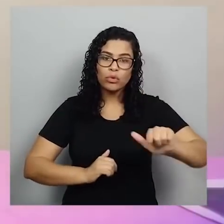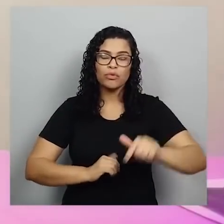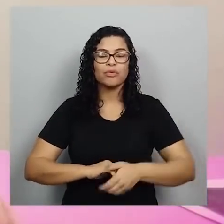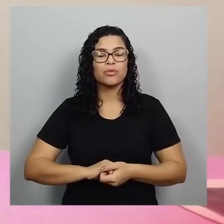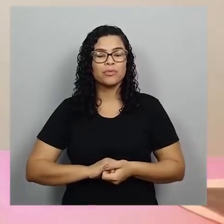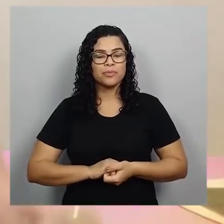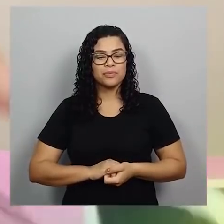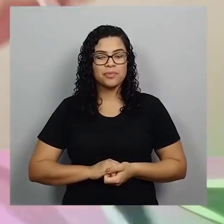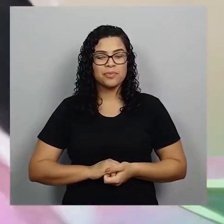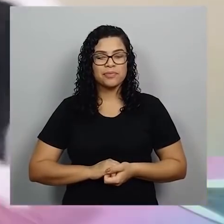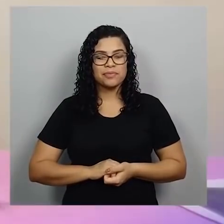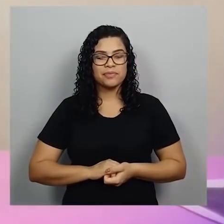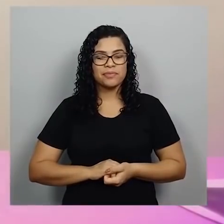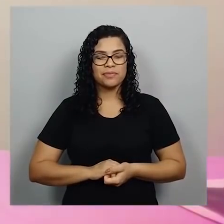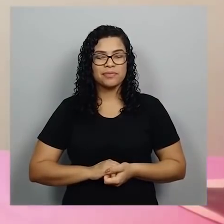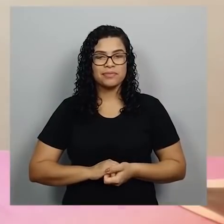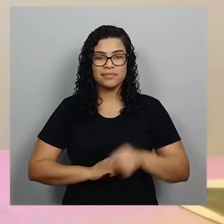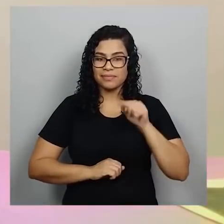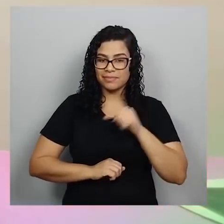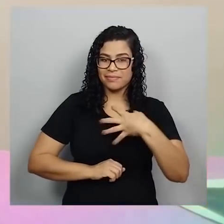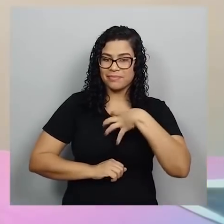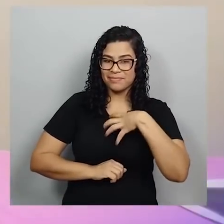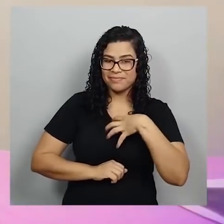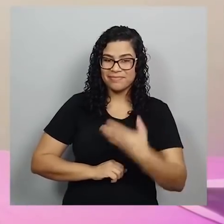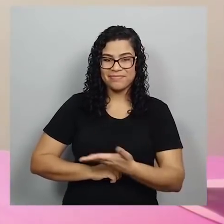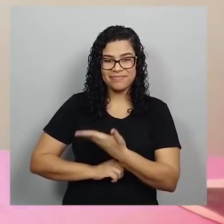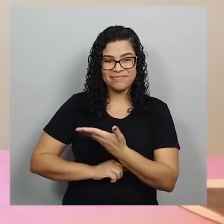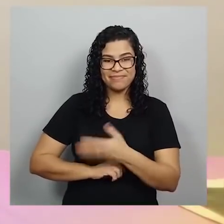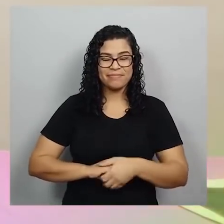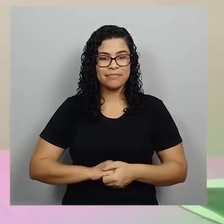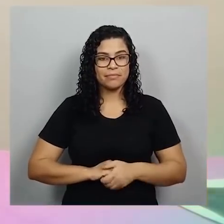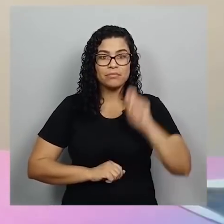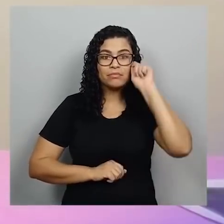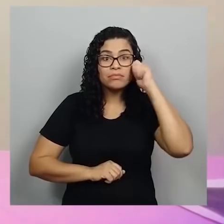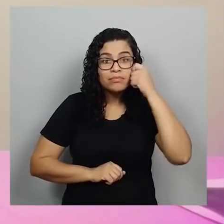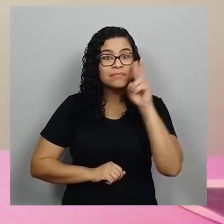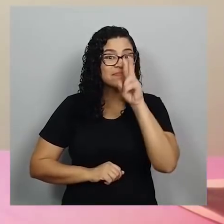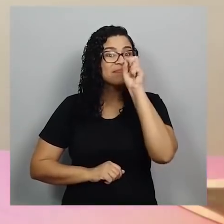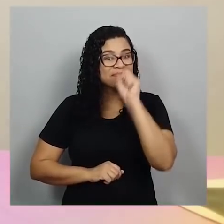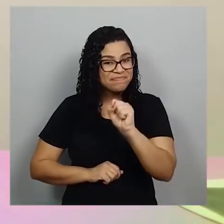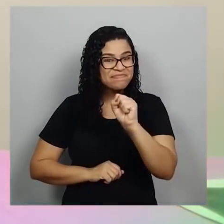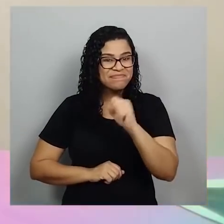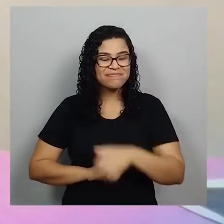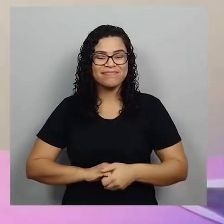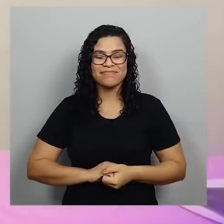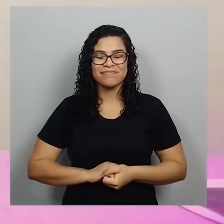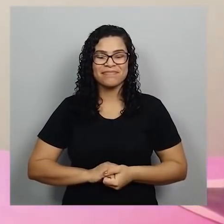você pinta por cima novamente para que fique assim, ó, bem pretinho, tá